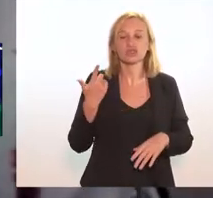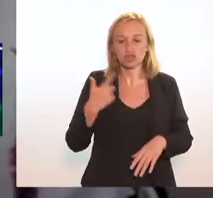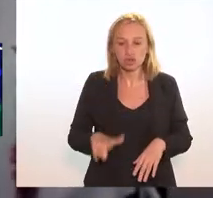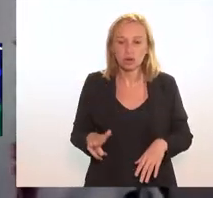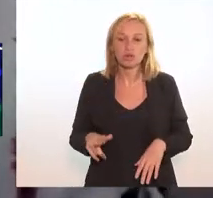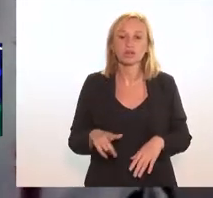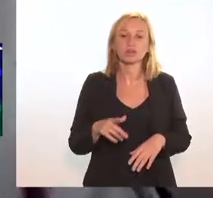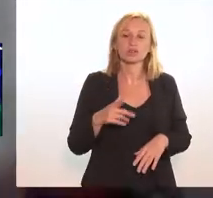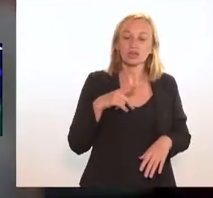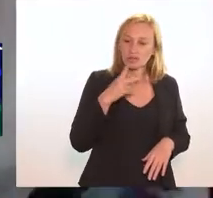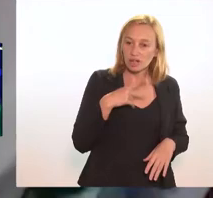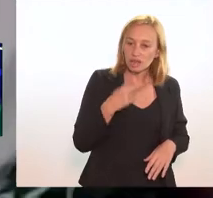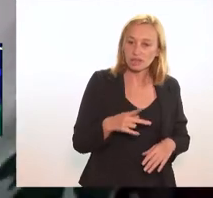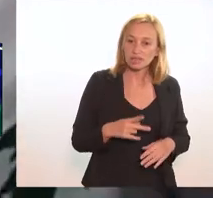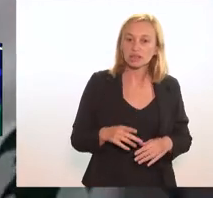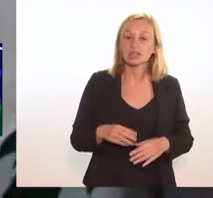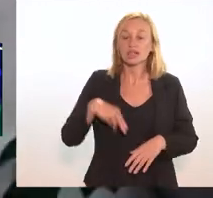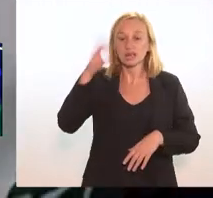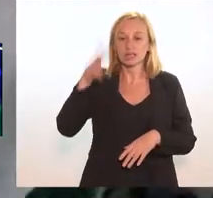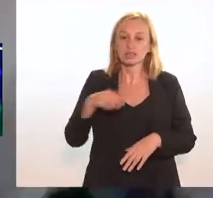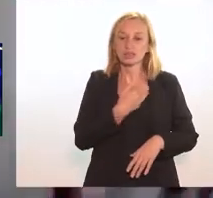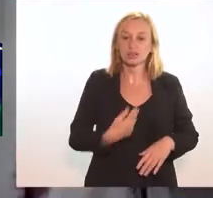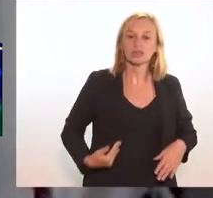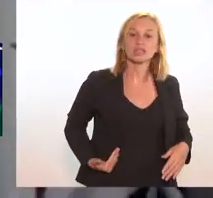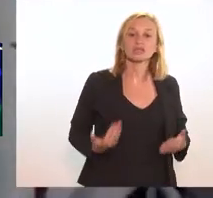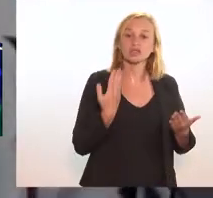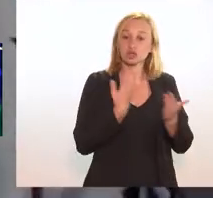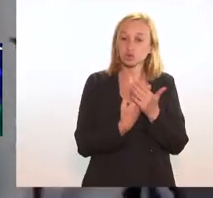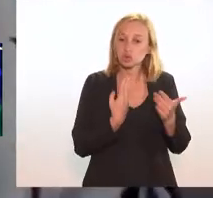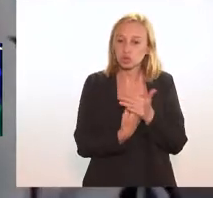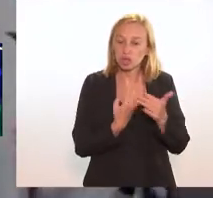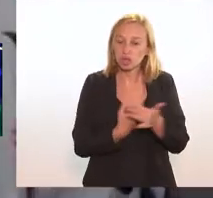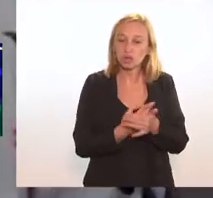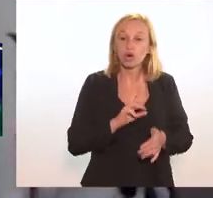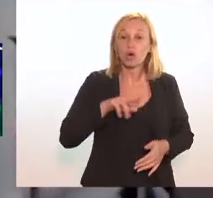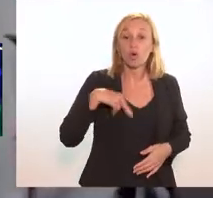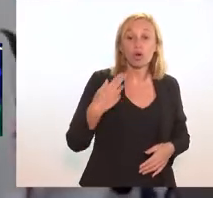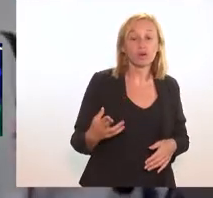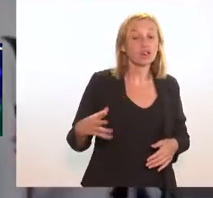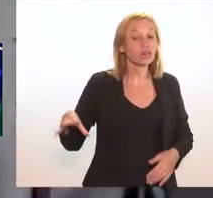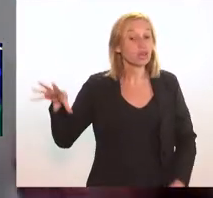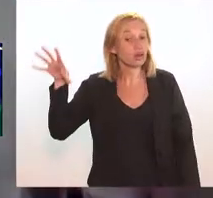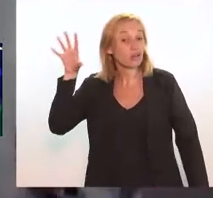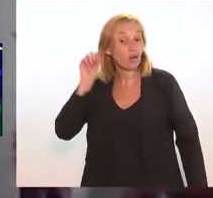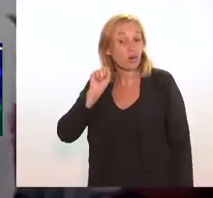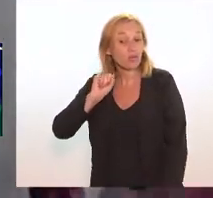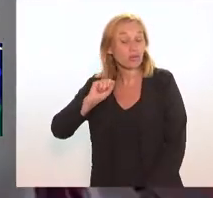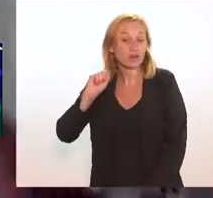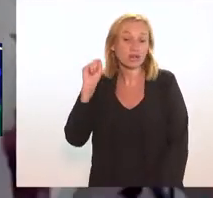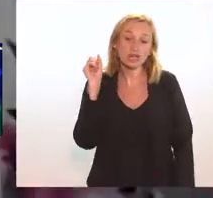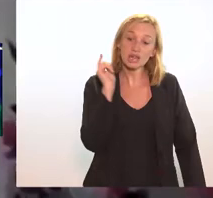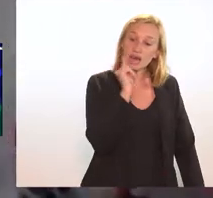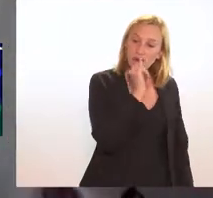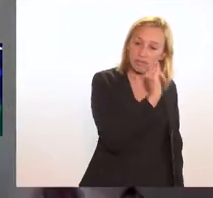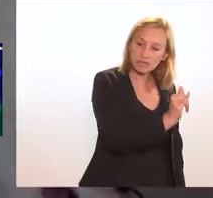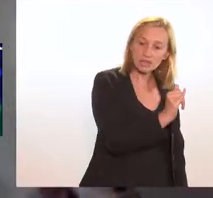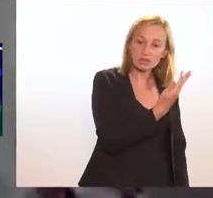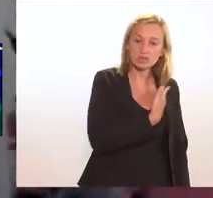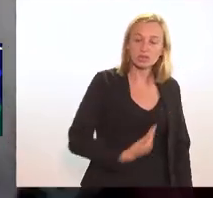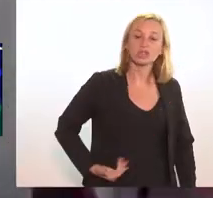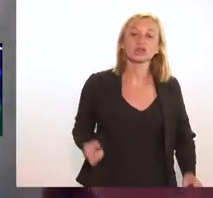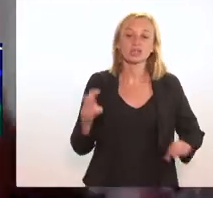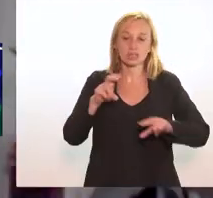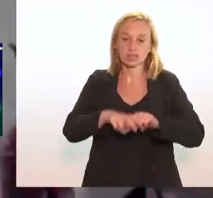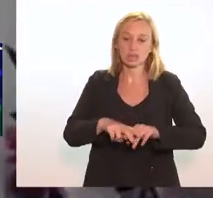me posicionando. Quem sabe talvez o governador esteja escutando, né? Quem sabe alguém coloque no ouvido do governador que ele tem que sentar com a Supervia,